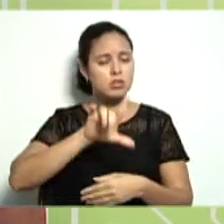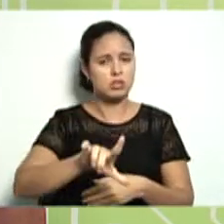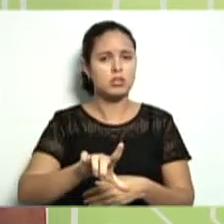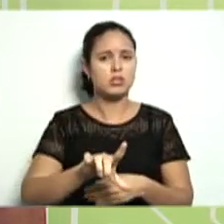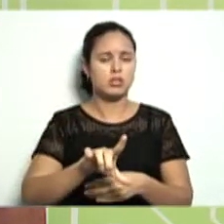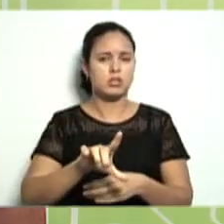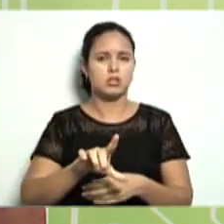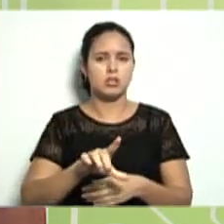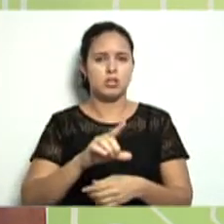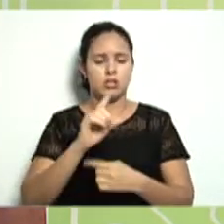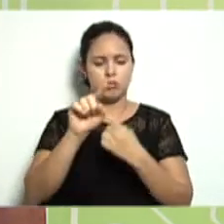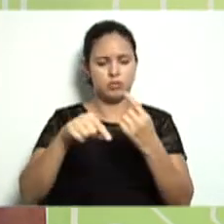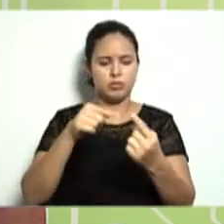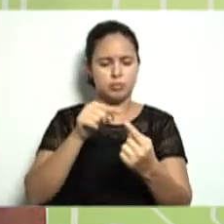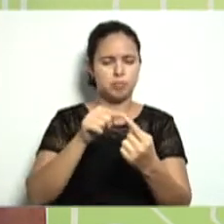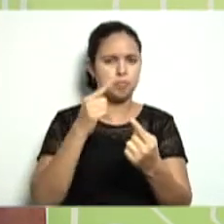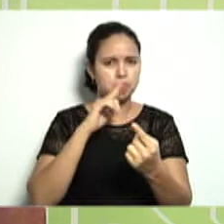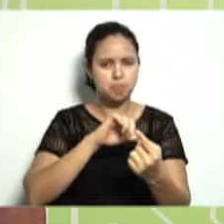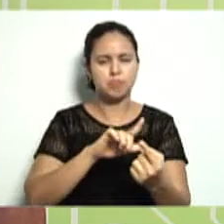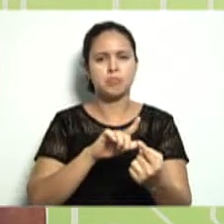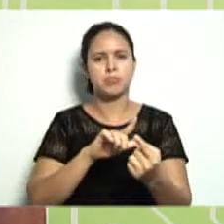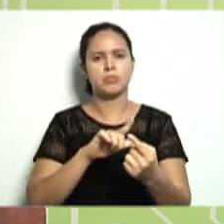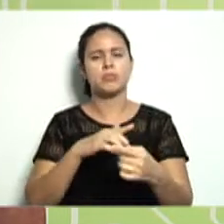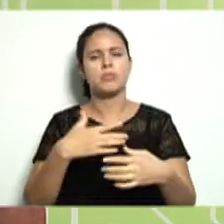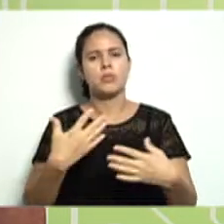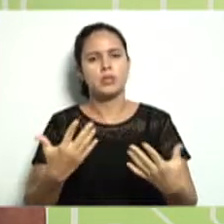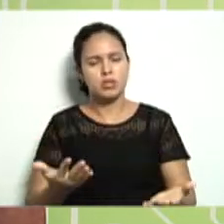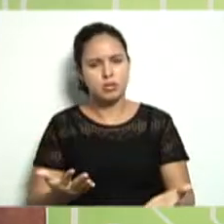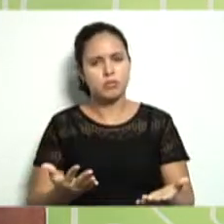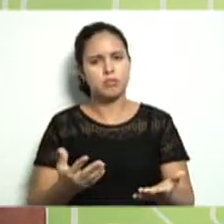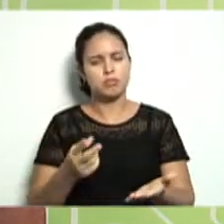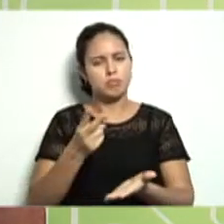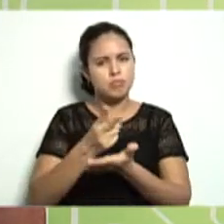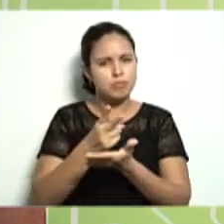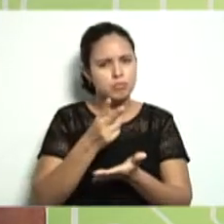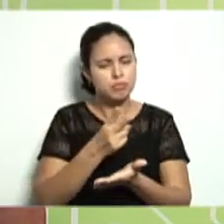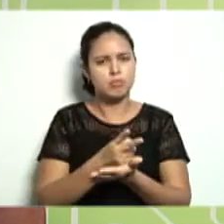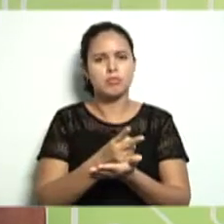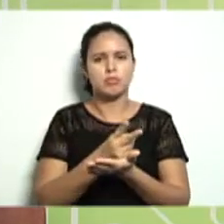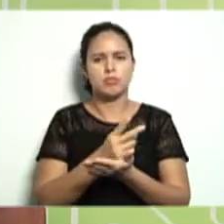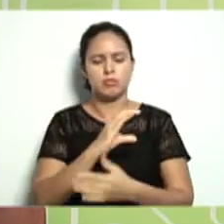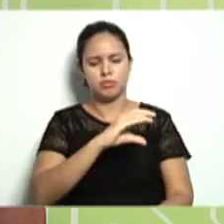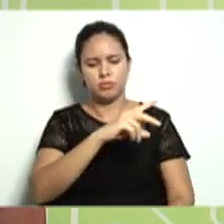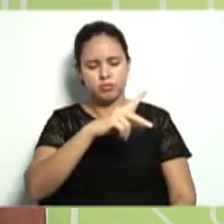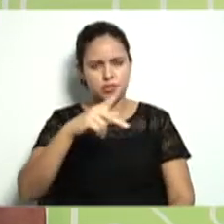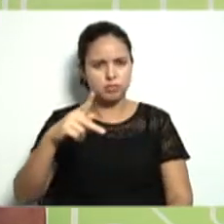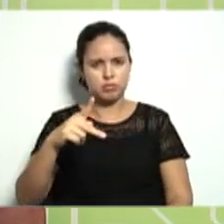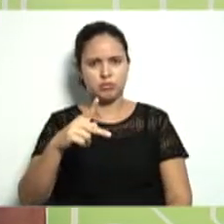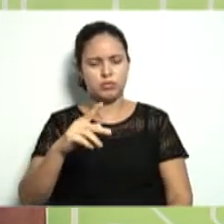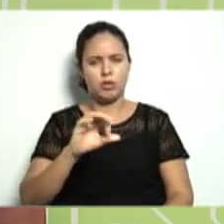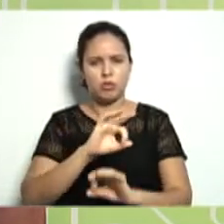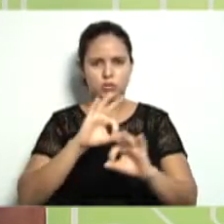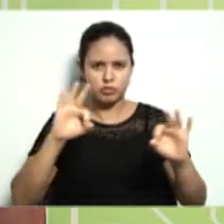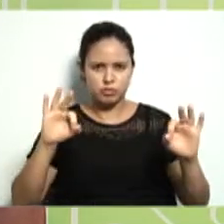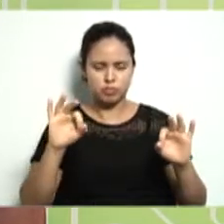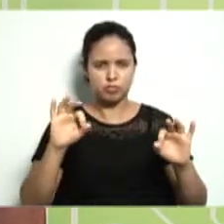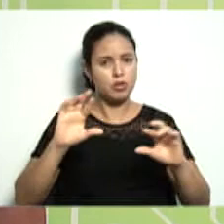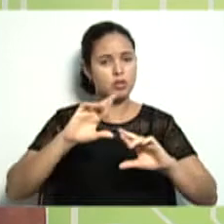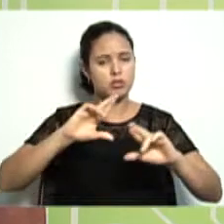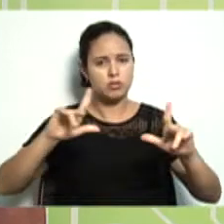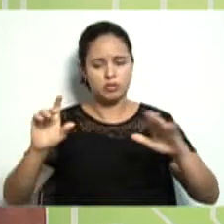agradável para alcançar os objetivos da cooperativa, e aí se torna imbatível por quê? Porque é diferente